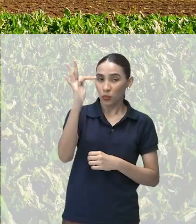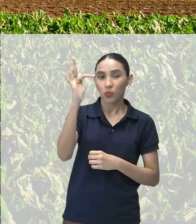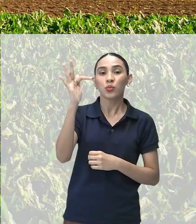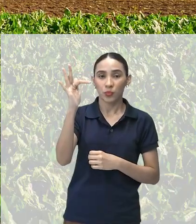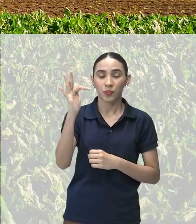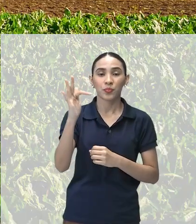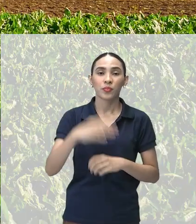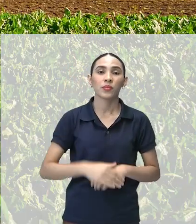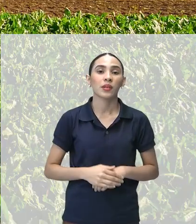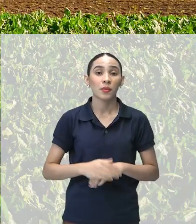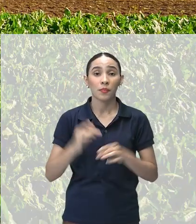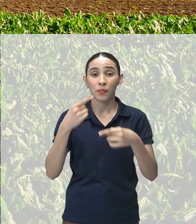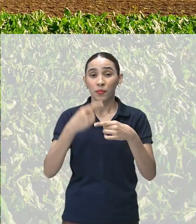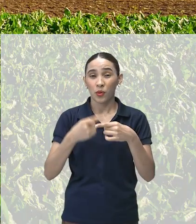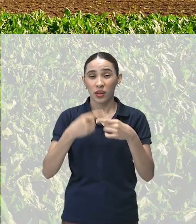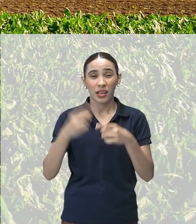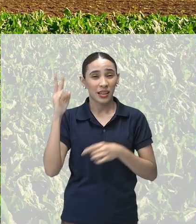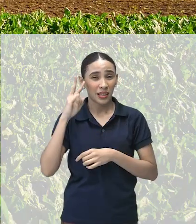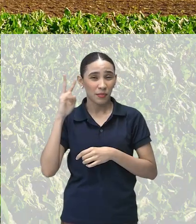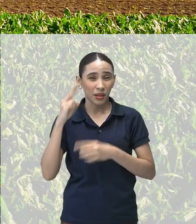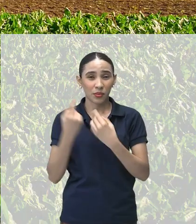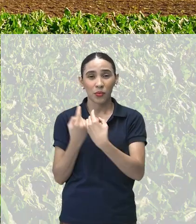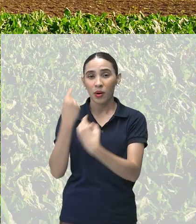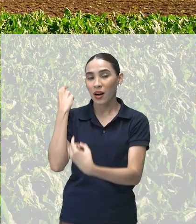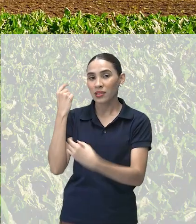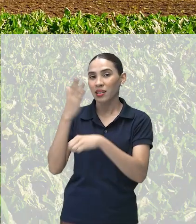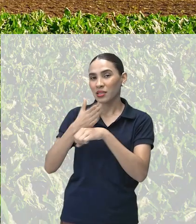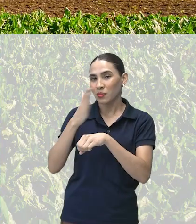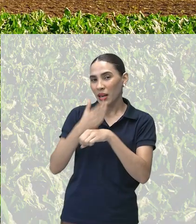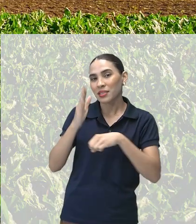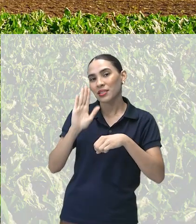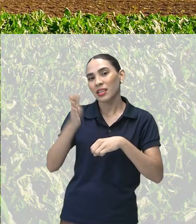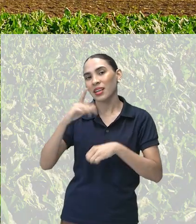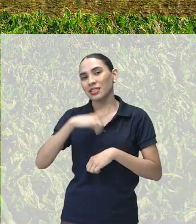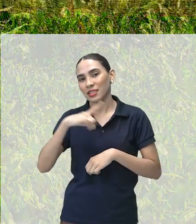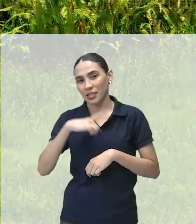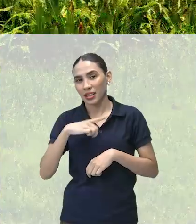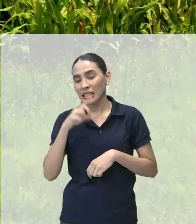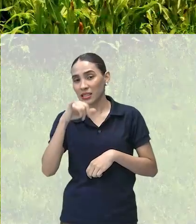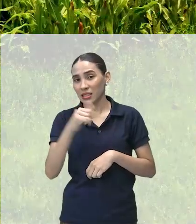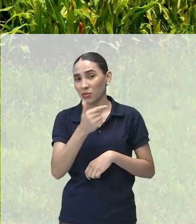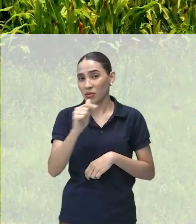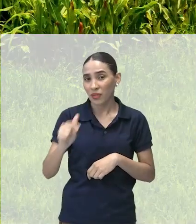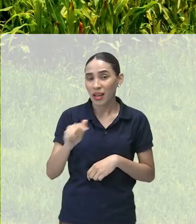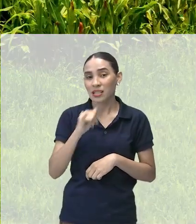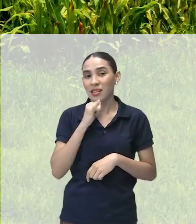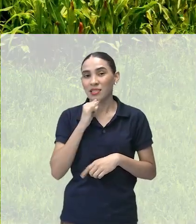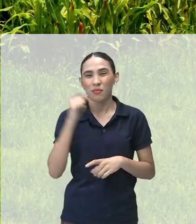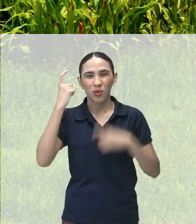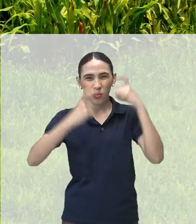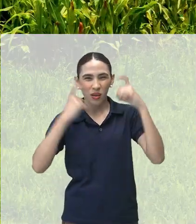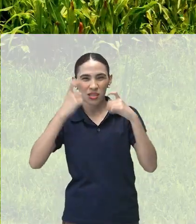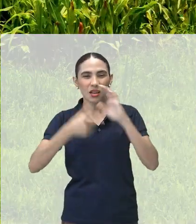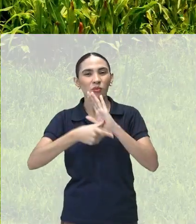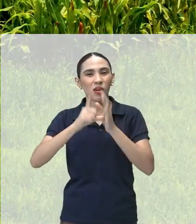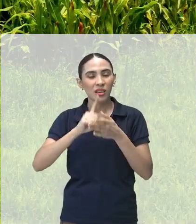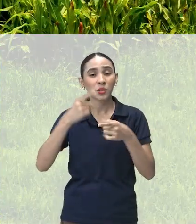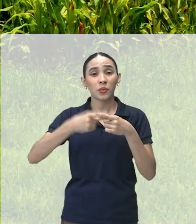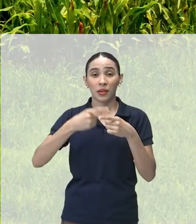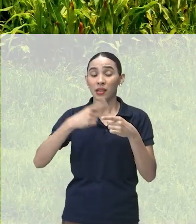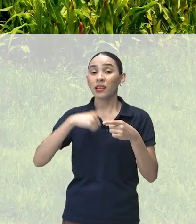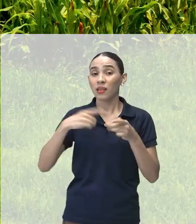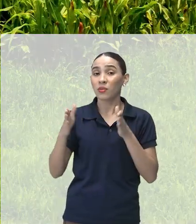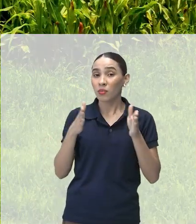Porque, lembrando, antigamente, com as atividades que já ocorriam, se não tivesse uma certa preocupação, porque teve um